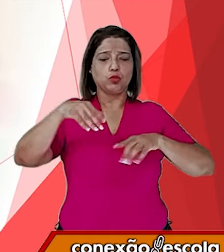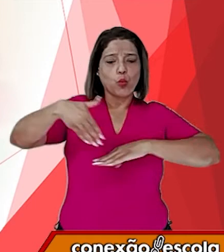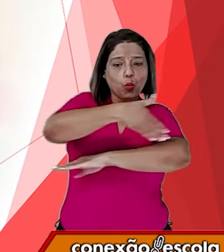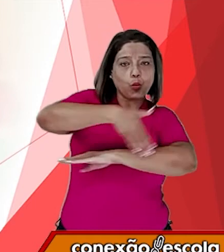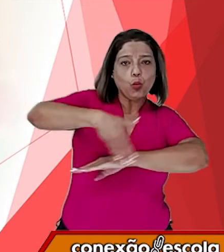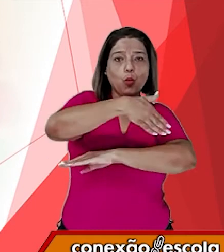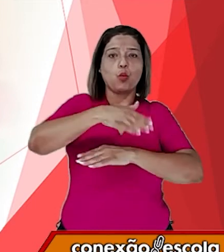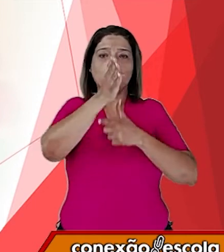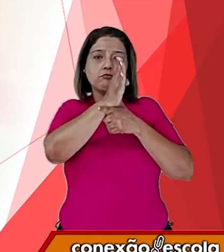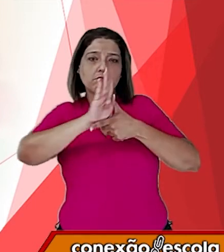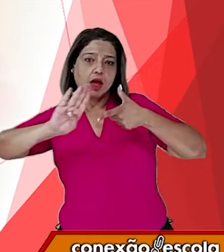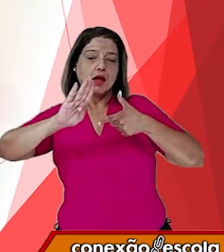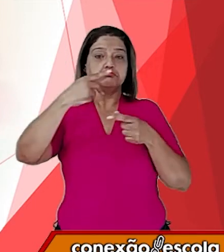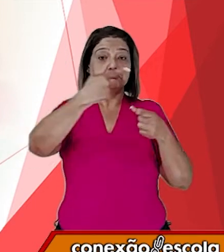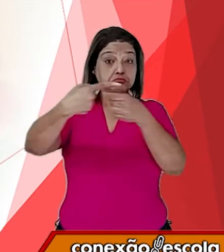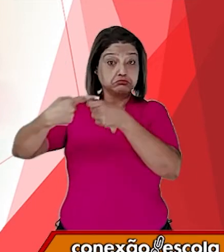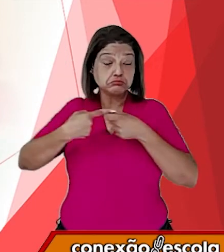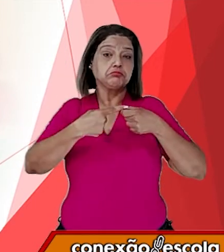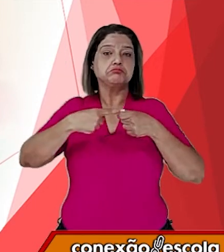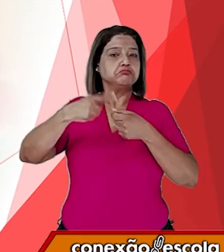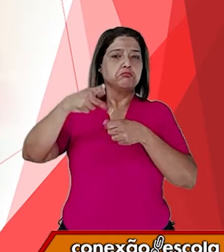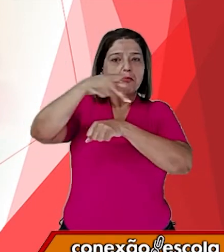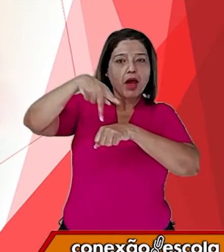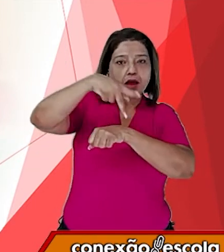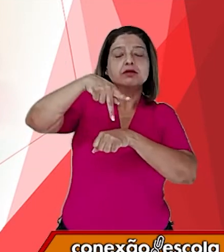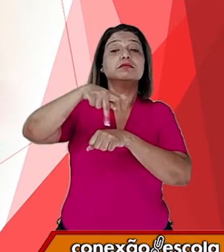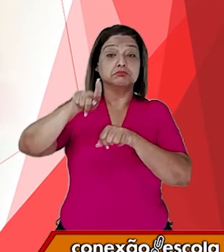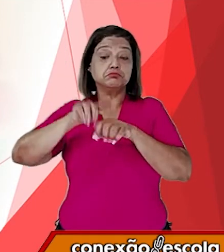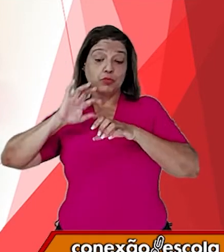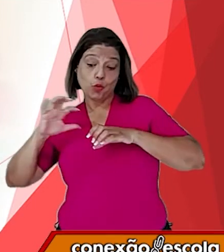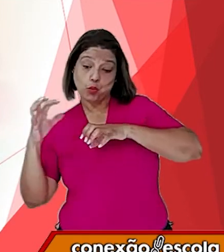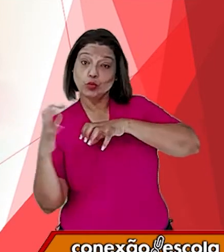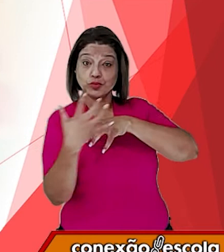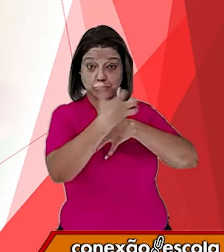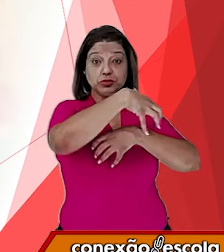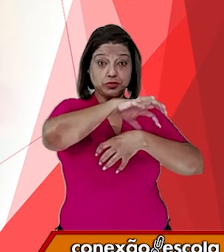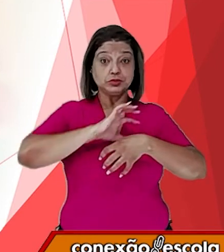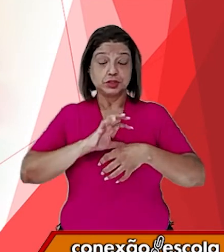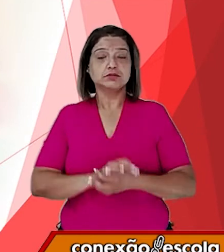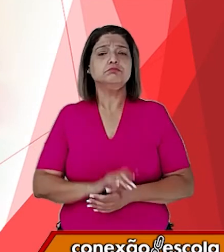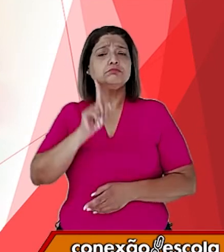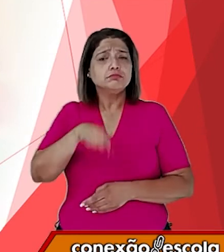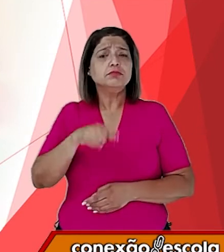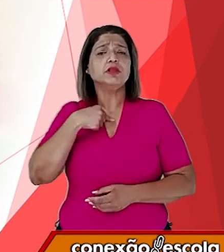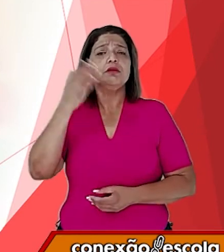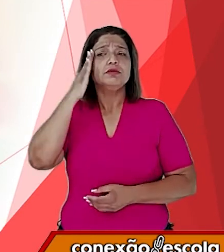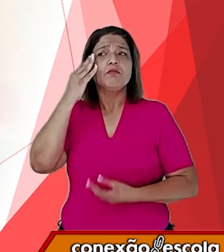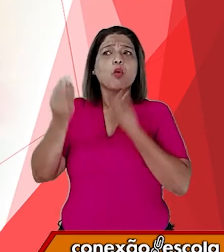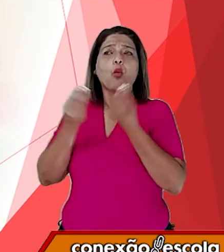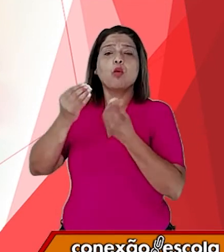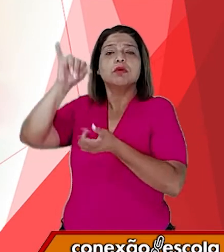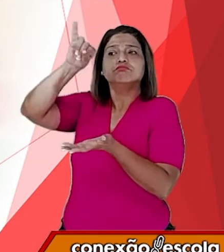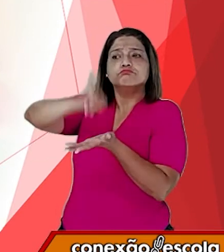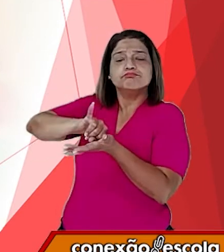uma cidade, até países e continentes. Esses pontos nos servem de referência para quando